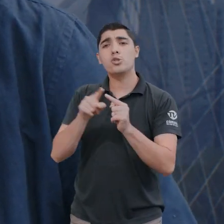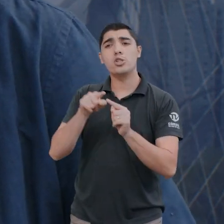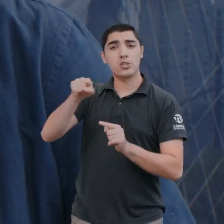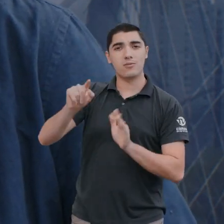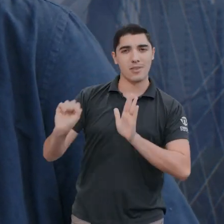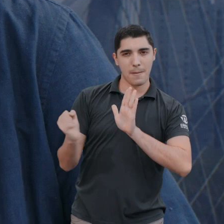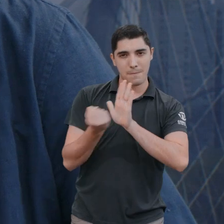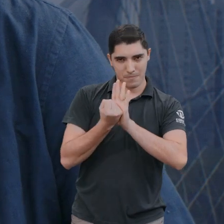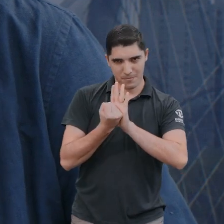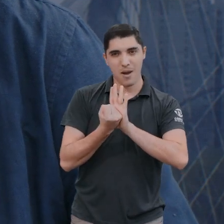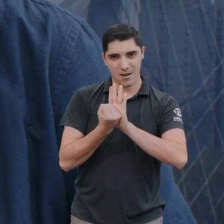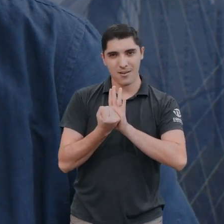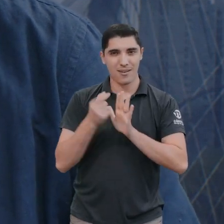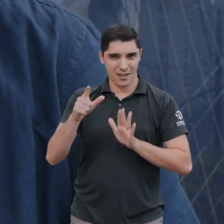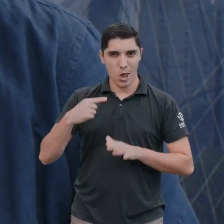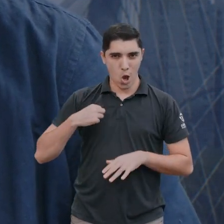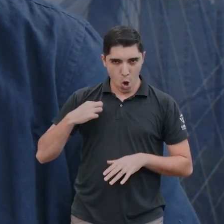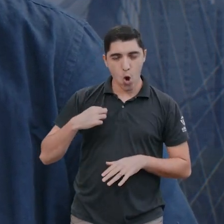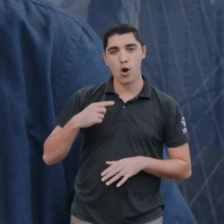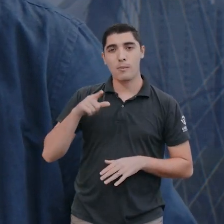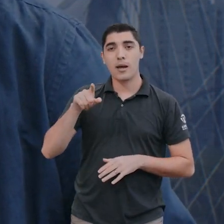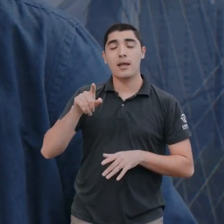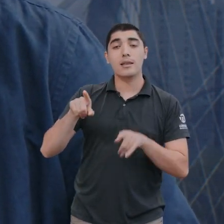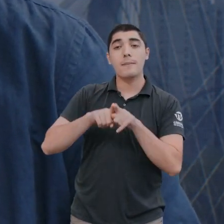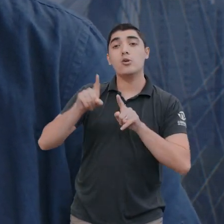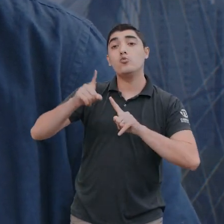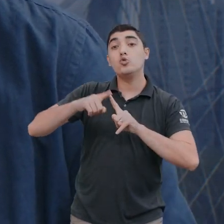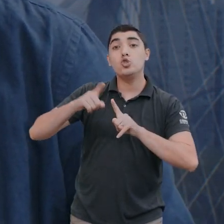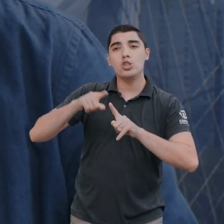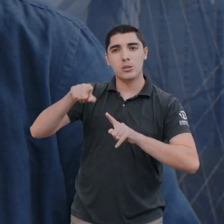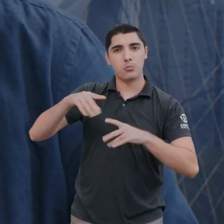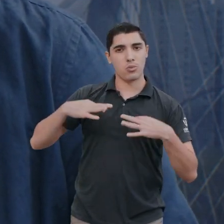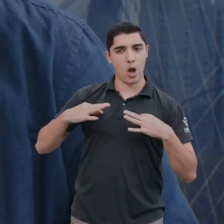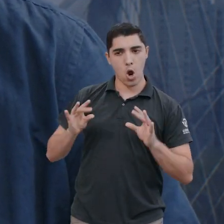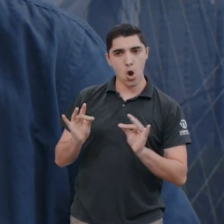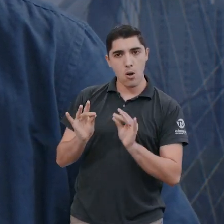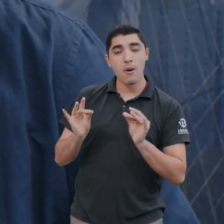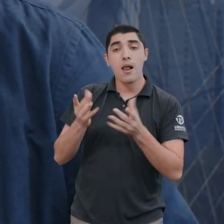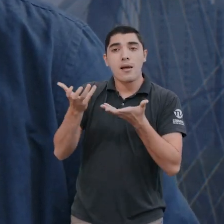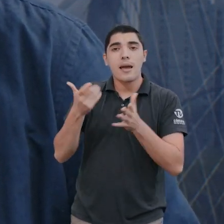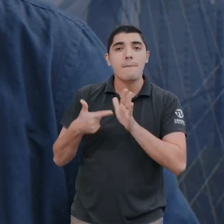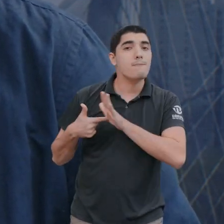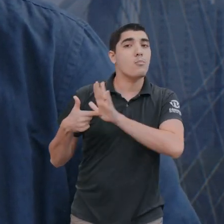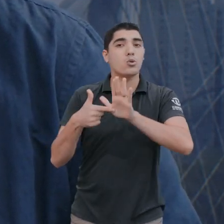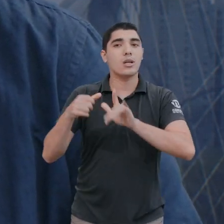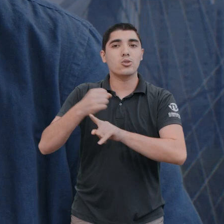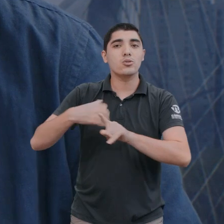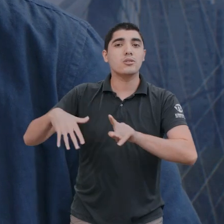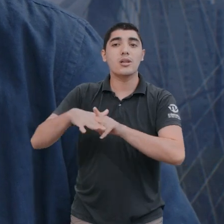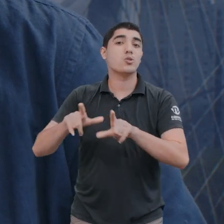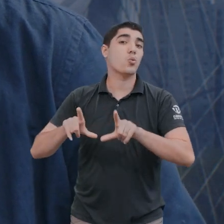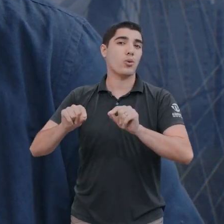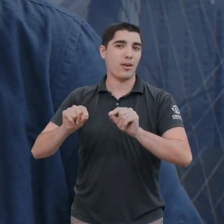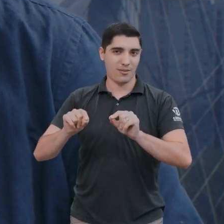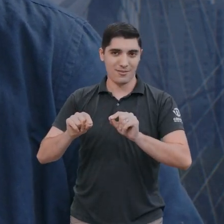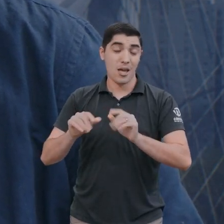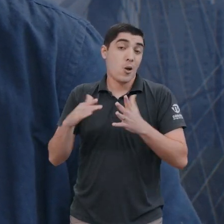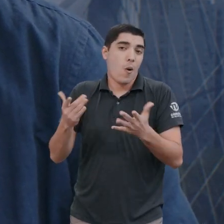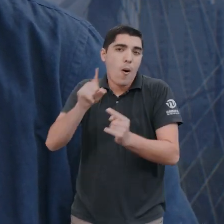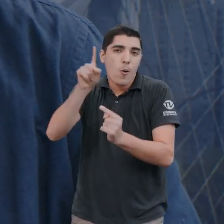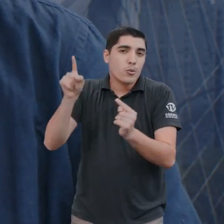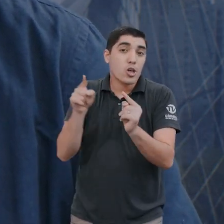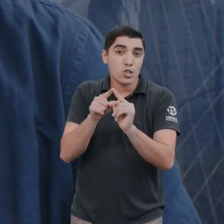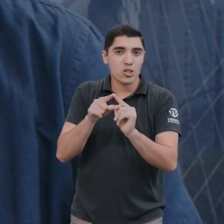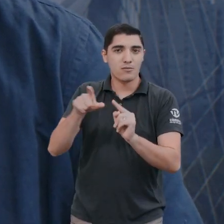aquela marca, né, que aquela casa de costura quer passar para a sociedade, o que eles querem transmitir como uma